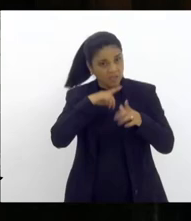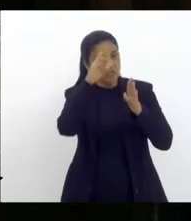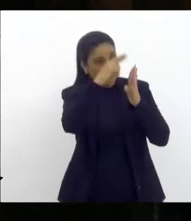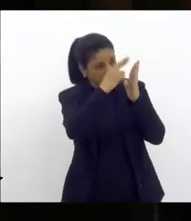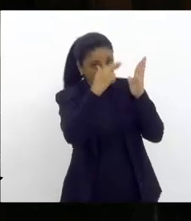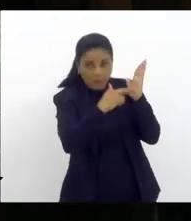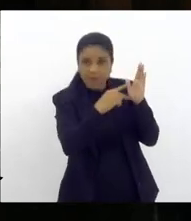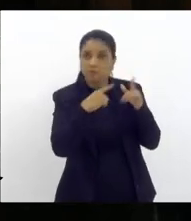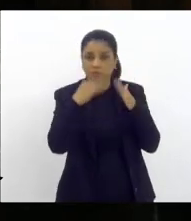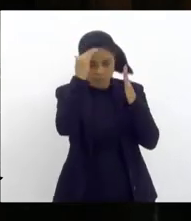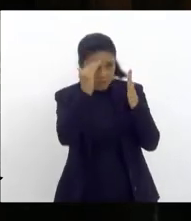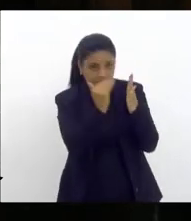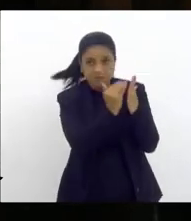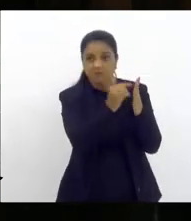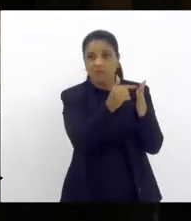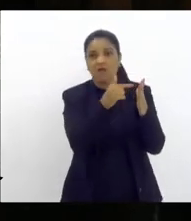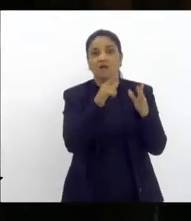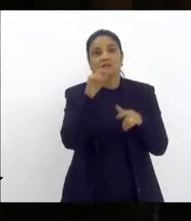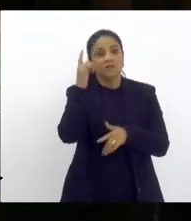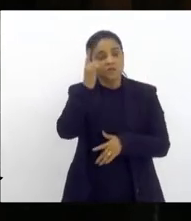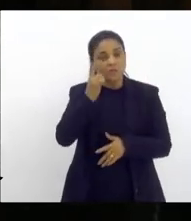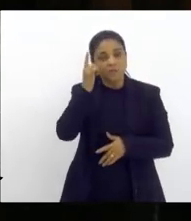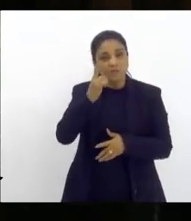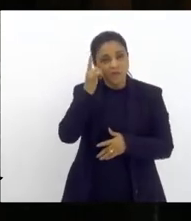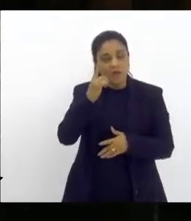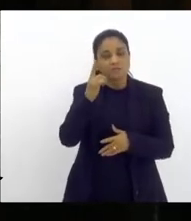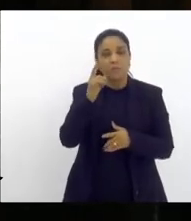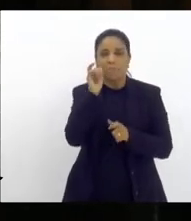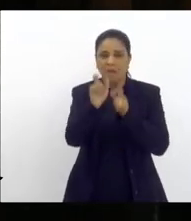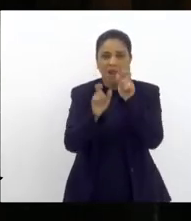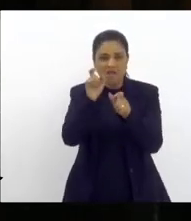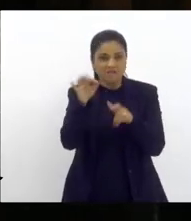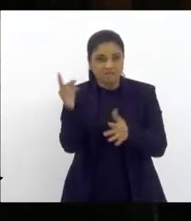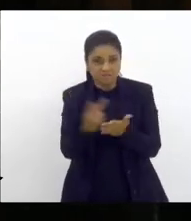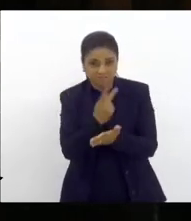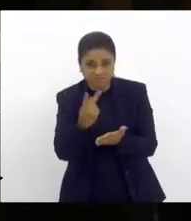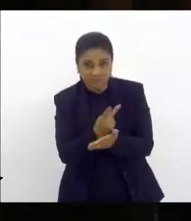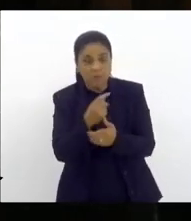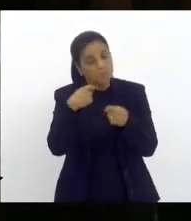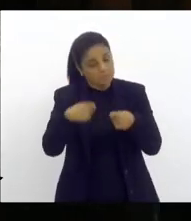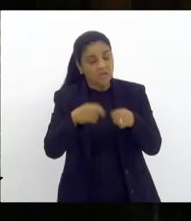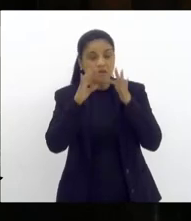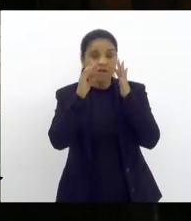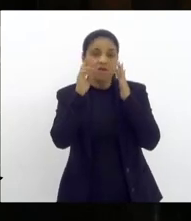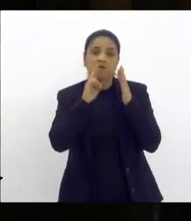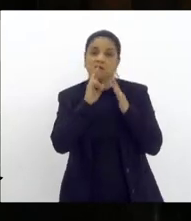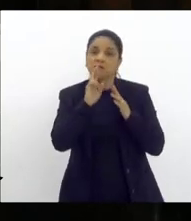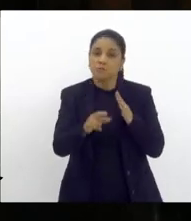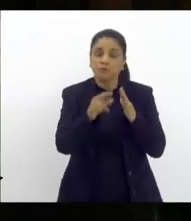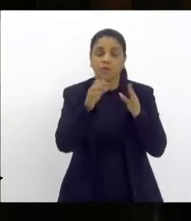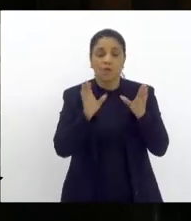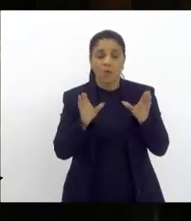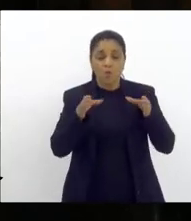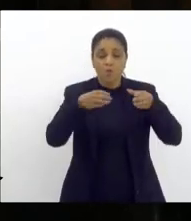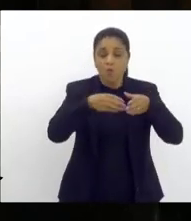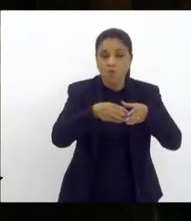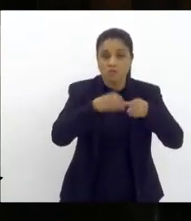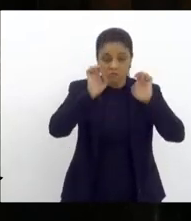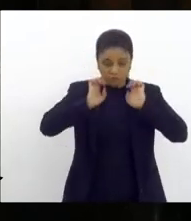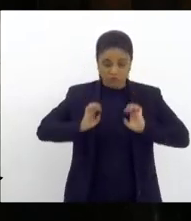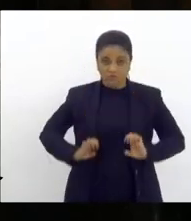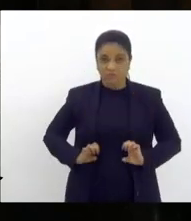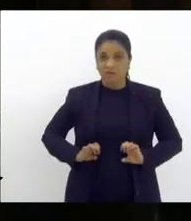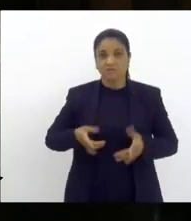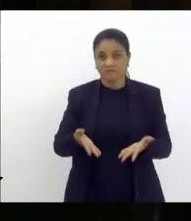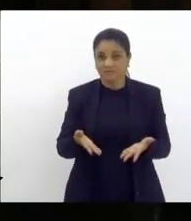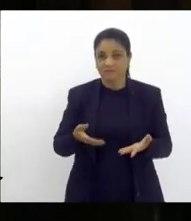para o deputado que impropérios precisa respeitar o Regimento é por isso que vai responder no conselho de ética ele desafiou agora tá o presidente do